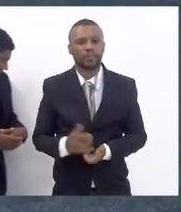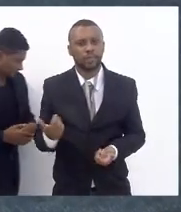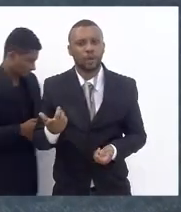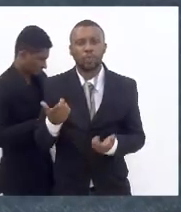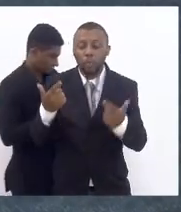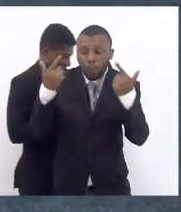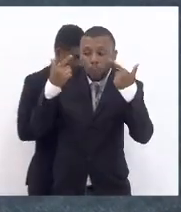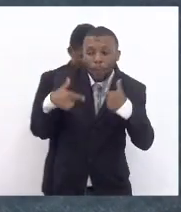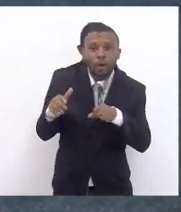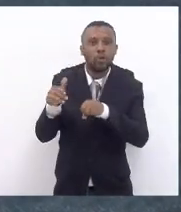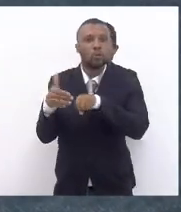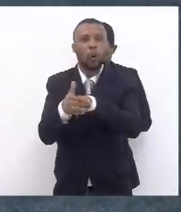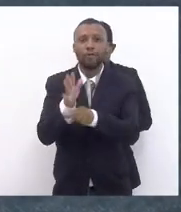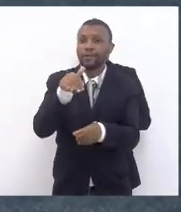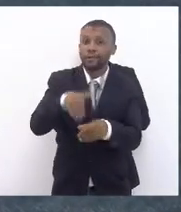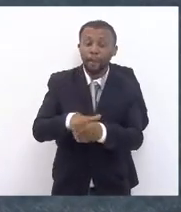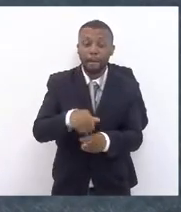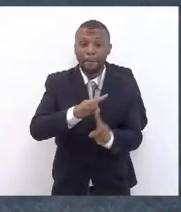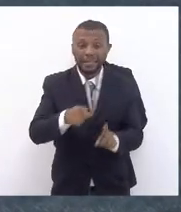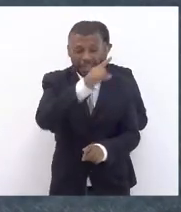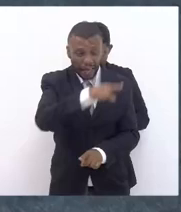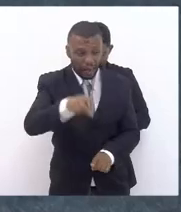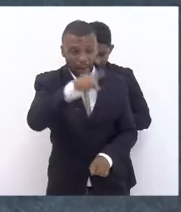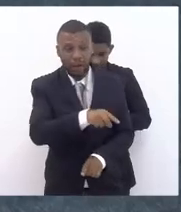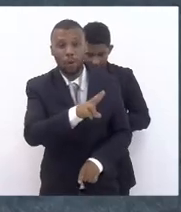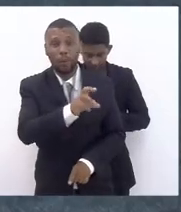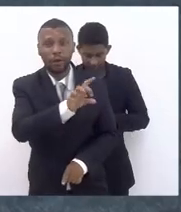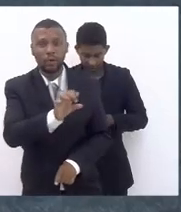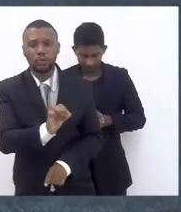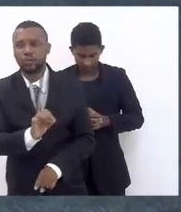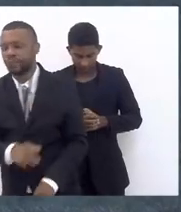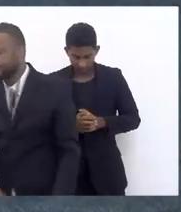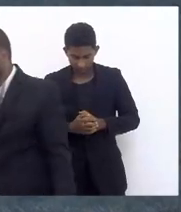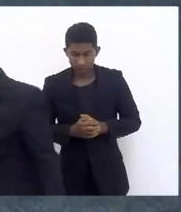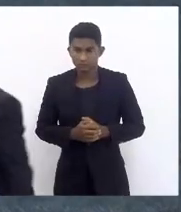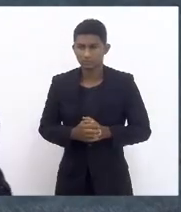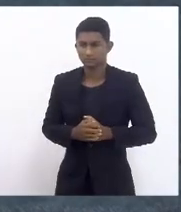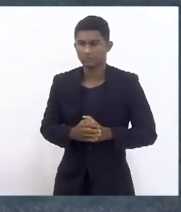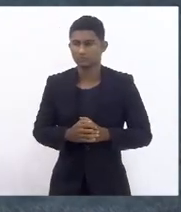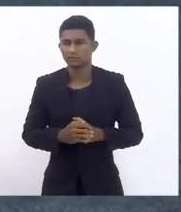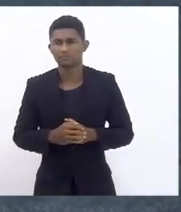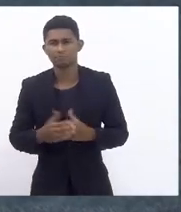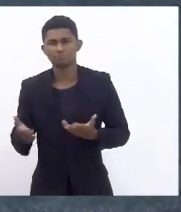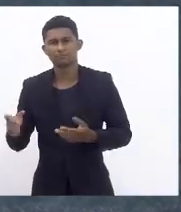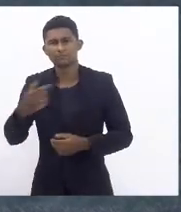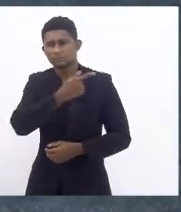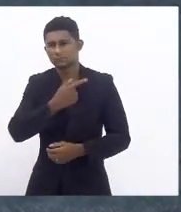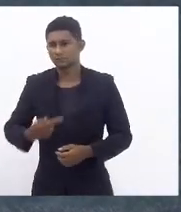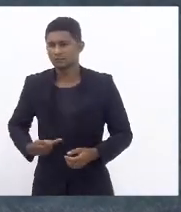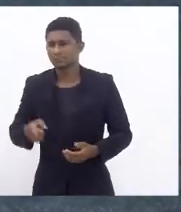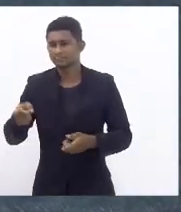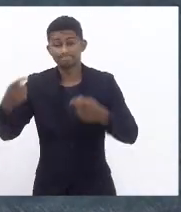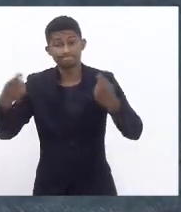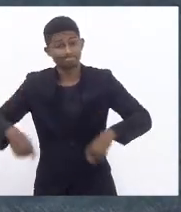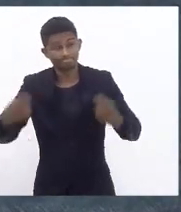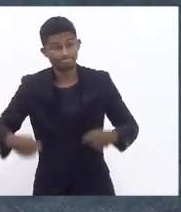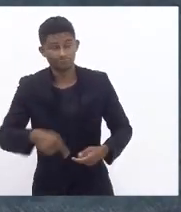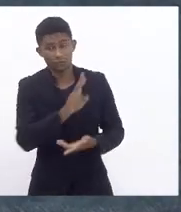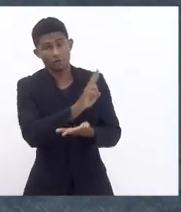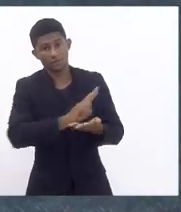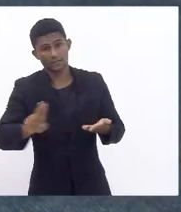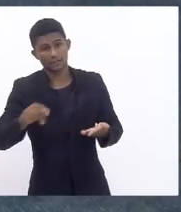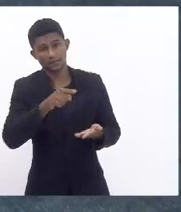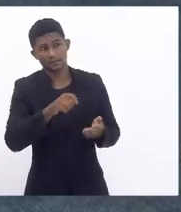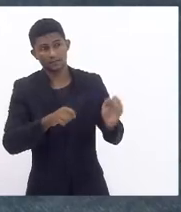votação. Mas acabar com a UESO, nós vamos lutar, vamos resistir. Nós queremos que o governador invista na Universidade da Zona Oeste, que lá nós